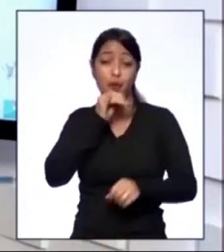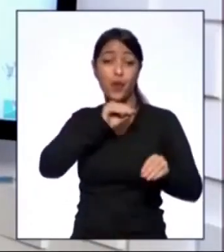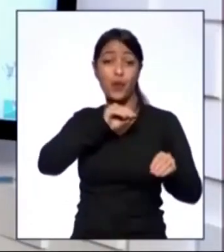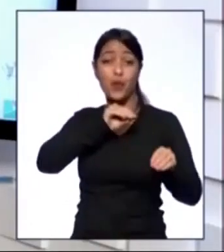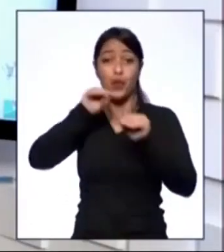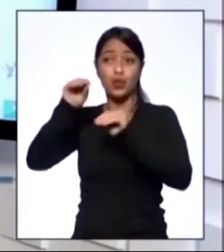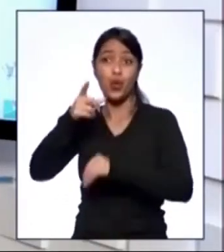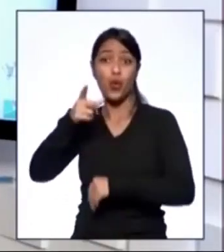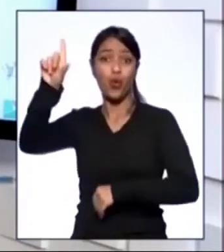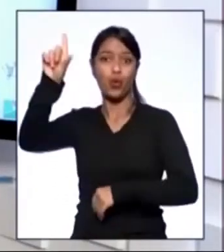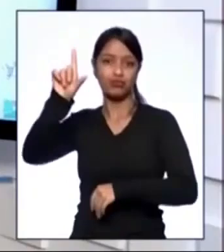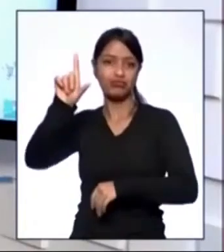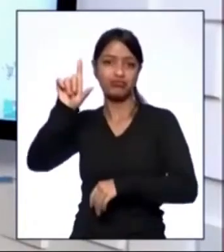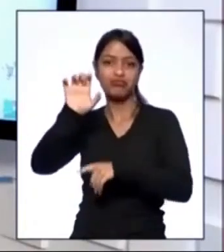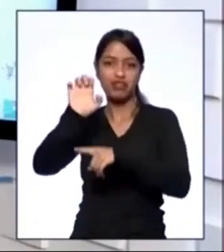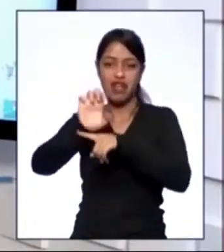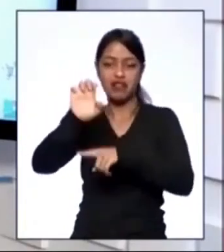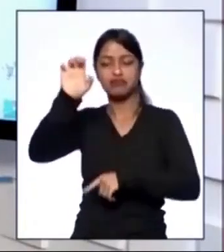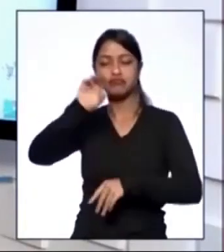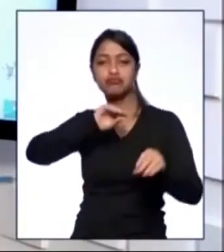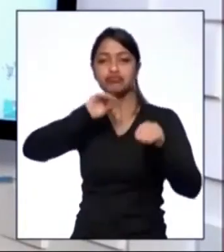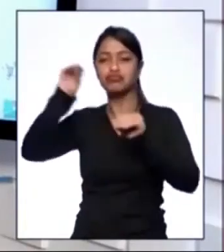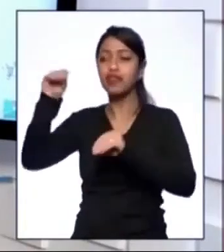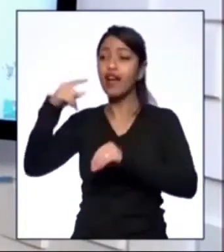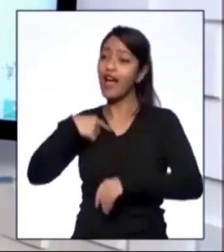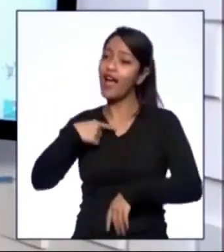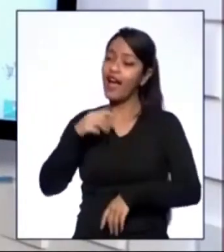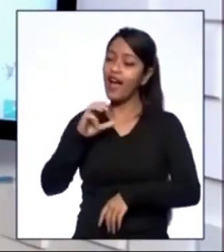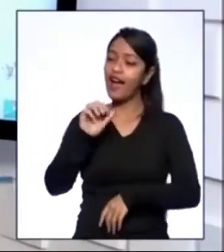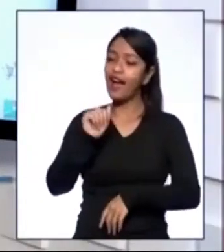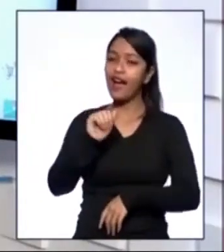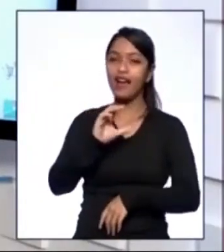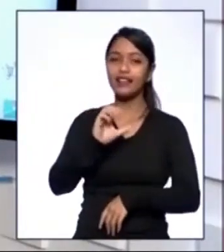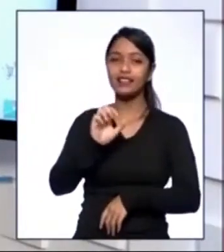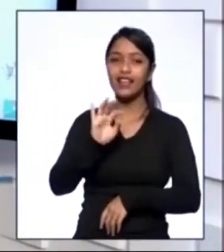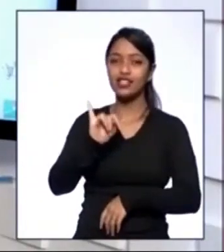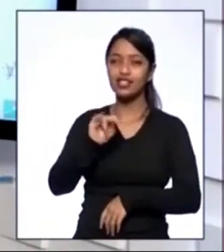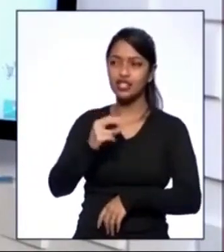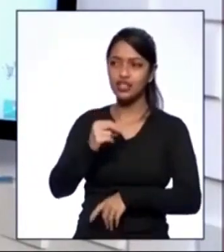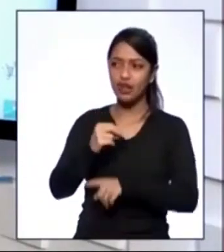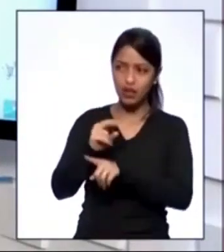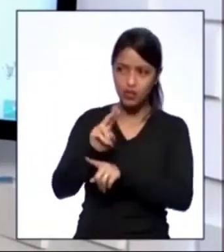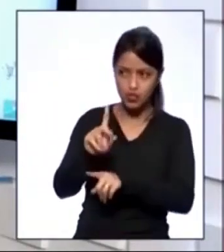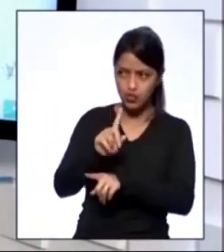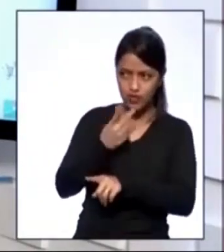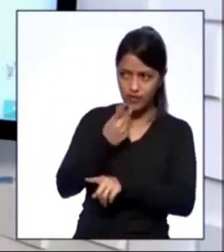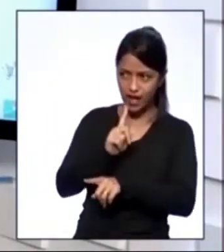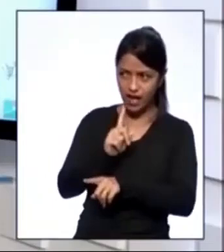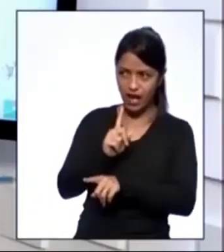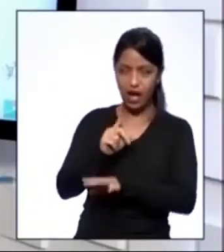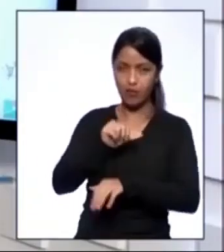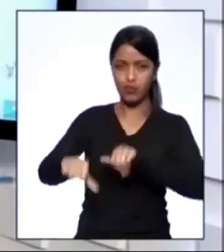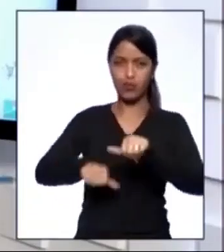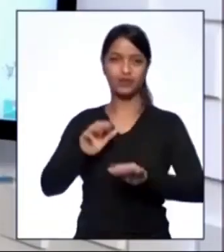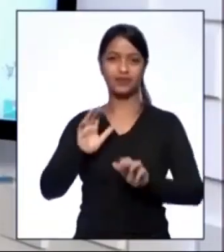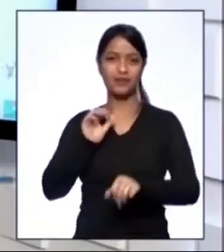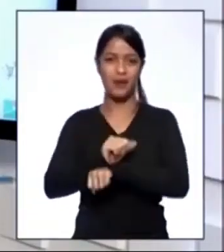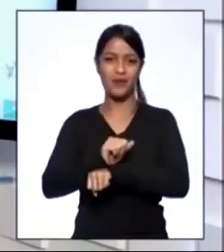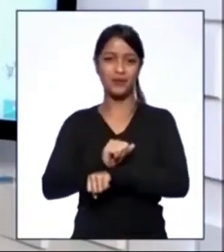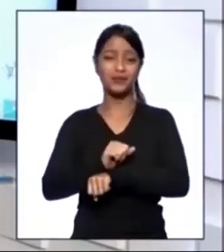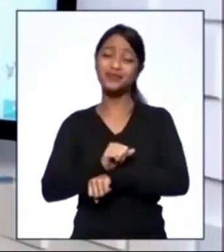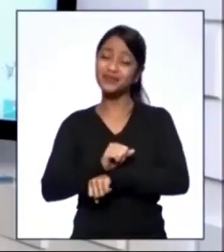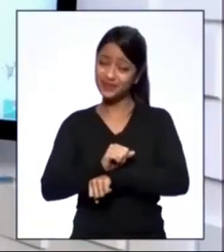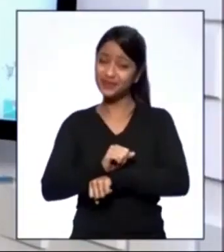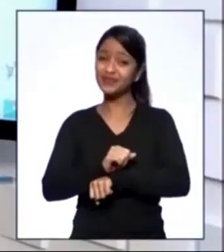né? Então, é importante a gente perceber que isso existe, que é natural, fica muito mais evidente quando a